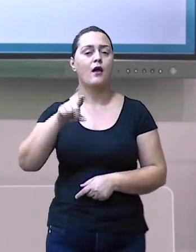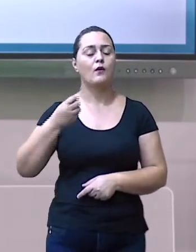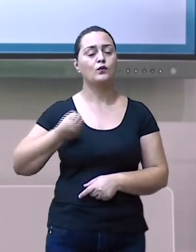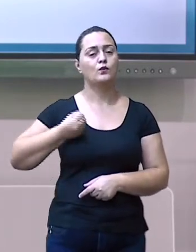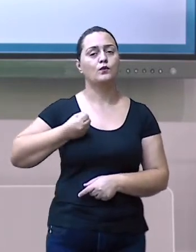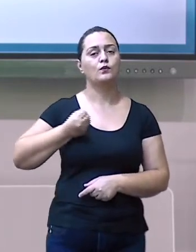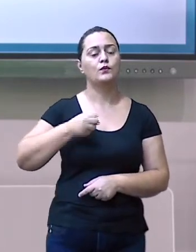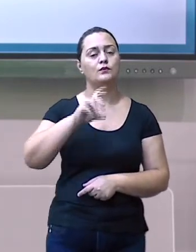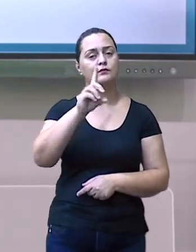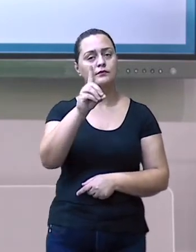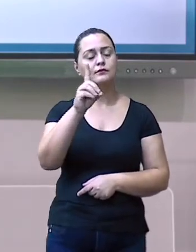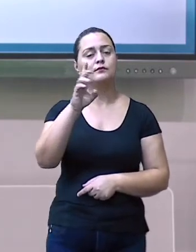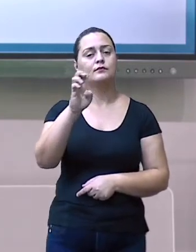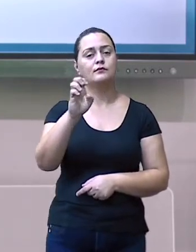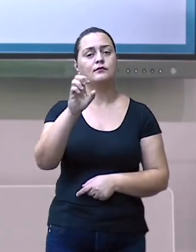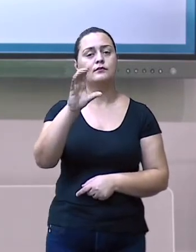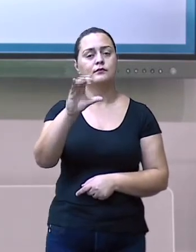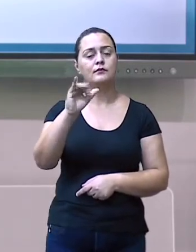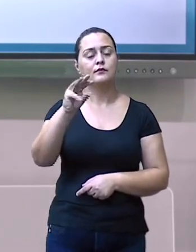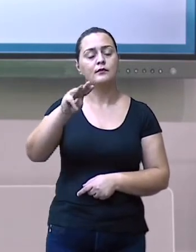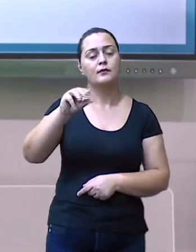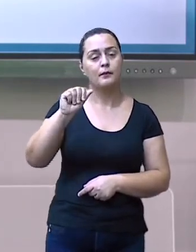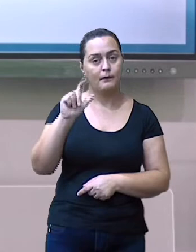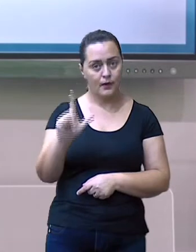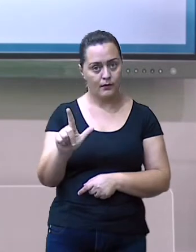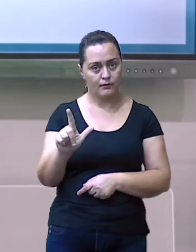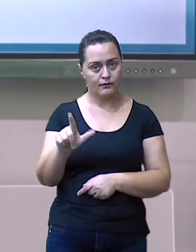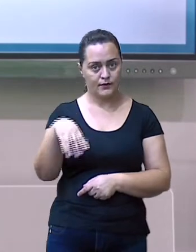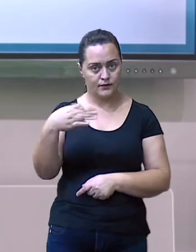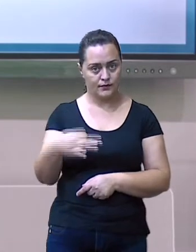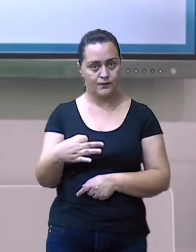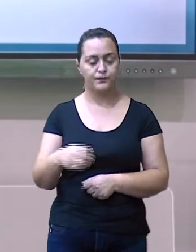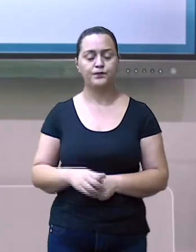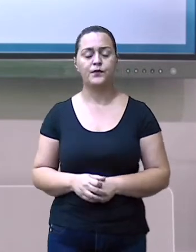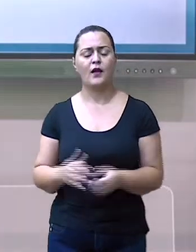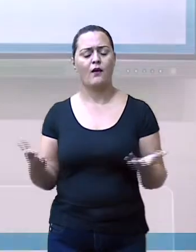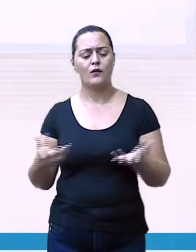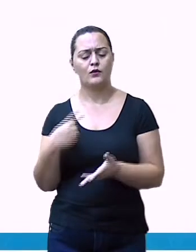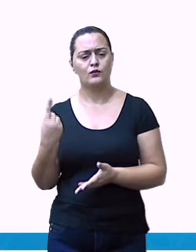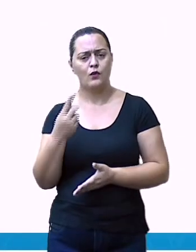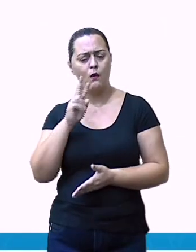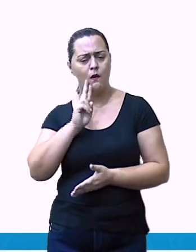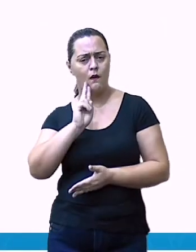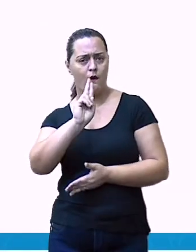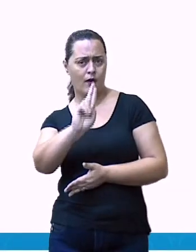vamos responder algumas alternativas aqui. Vamos lá? Letra A.